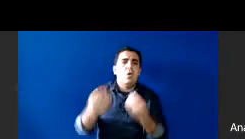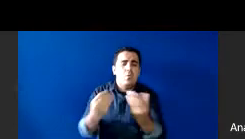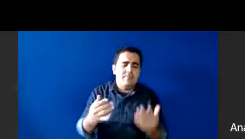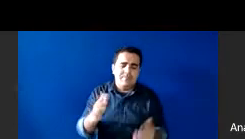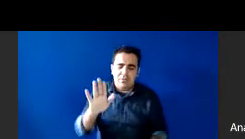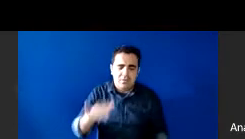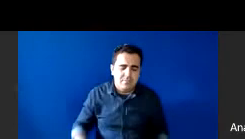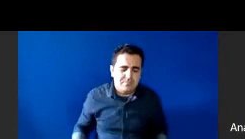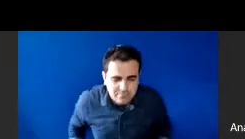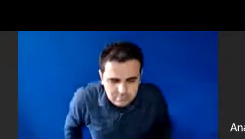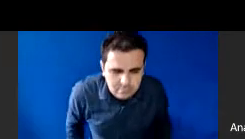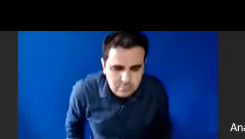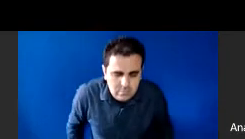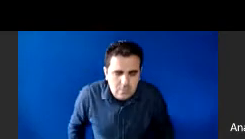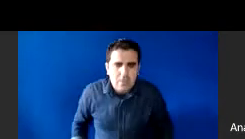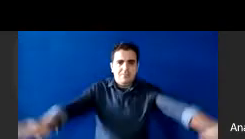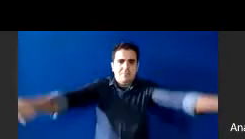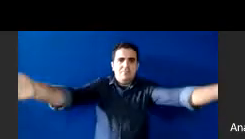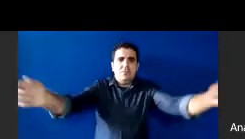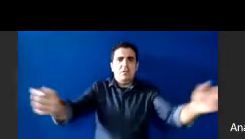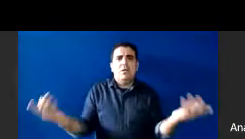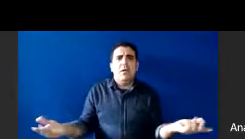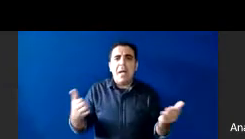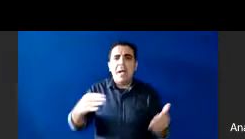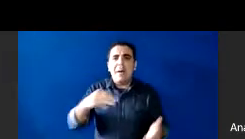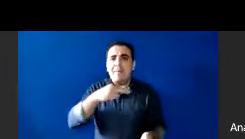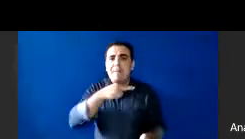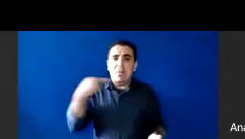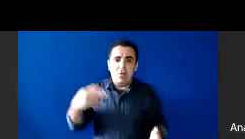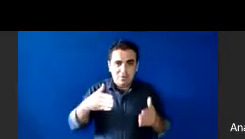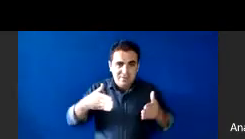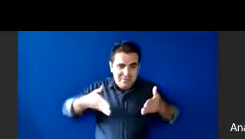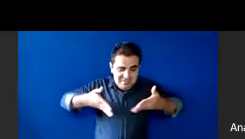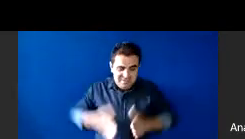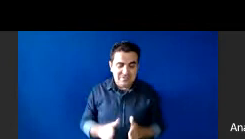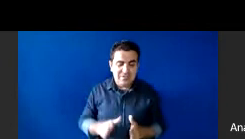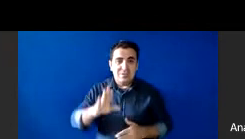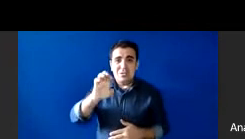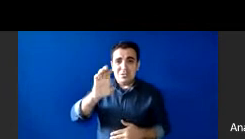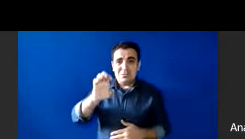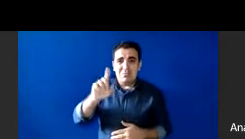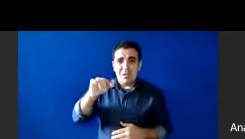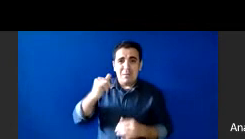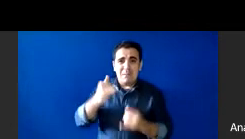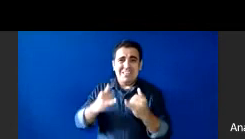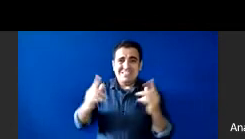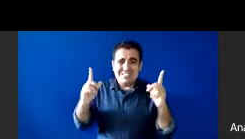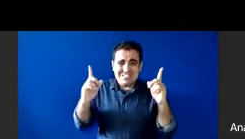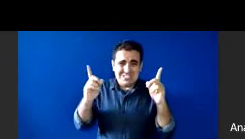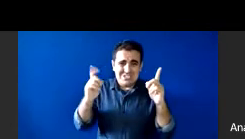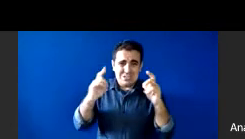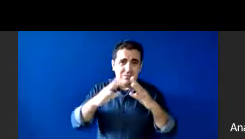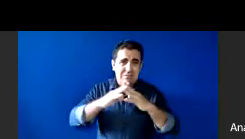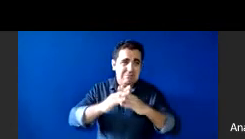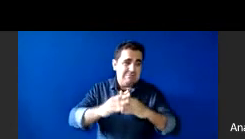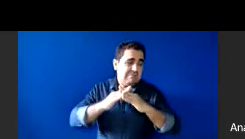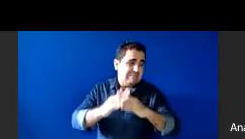quê? Primeiro, a gente sabe que morte materna é um evento complexo, porque ela é produzida por